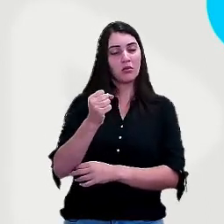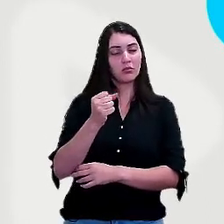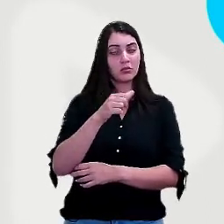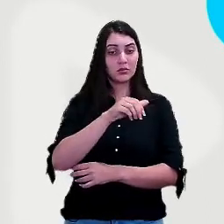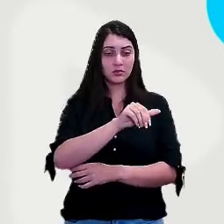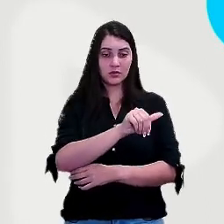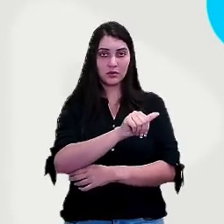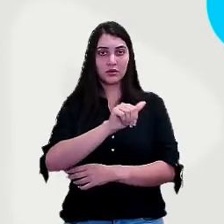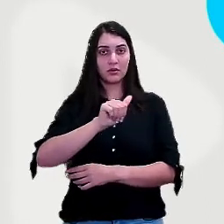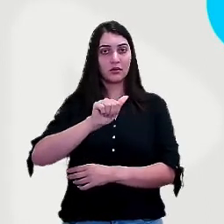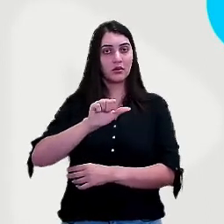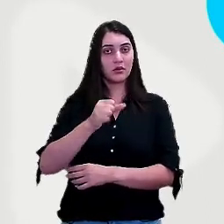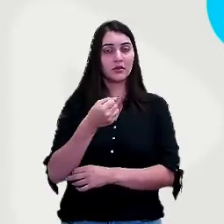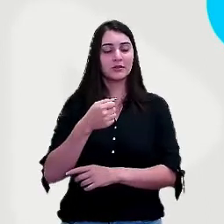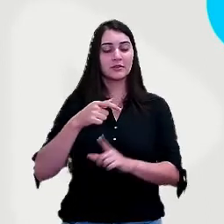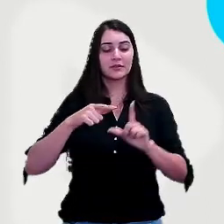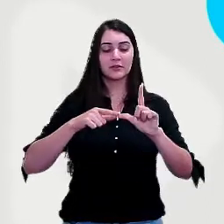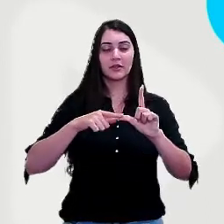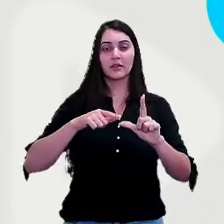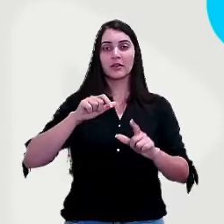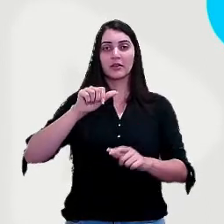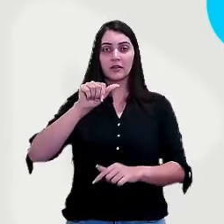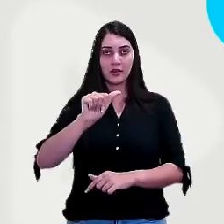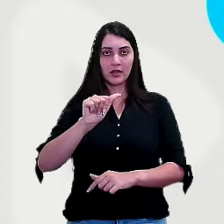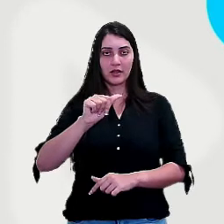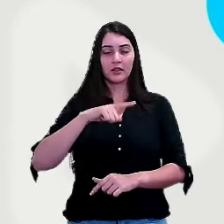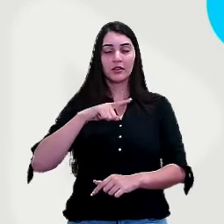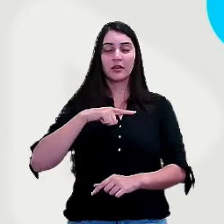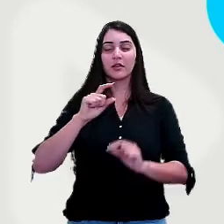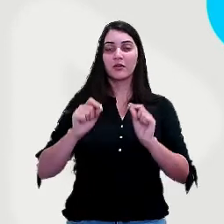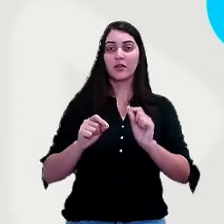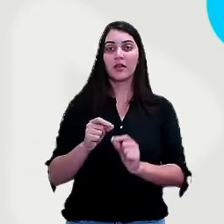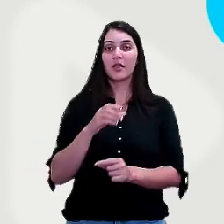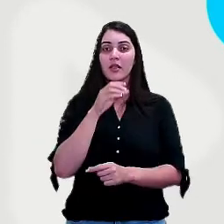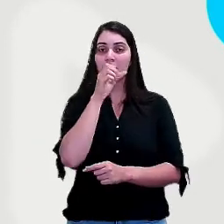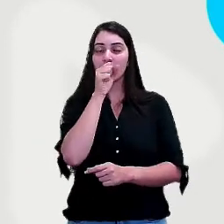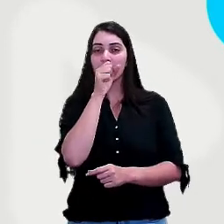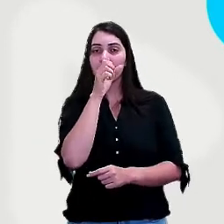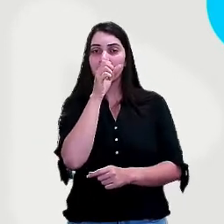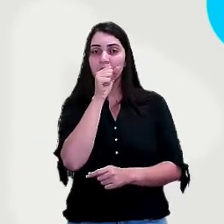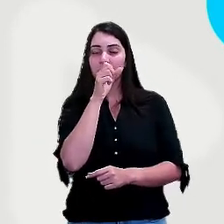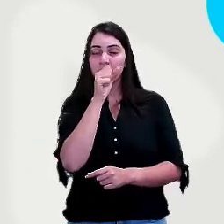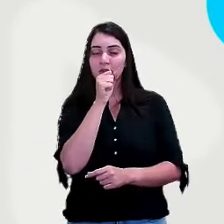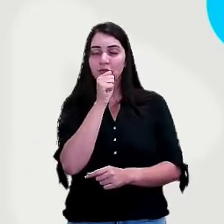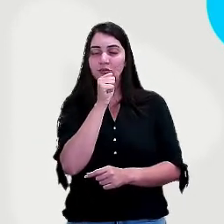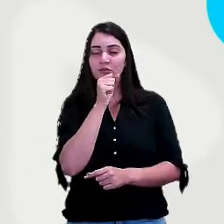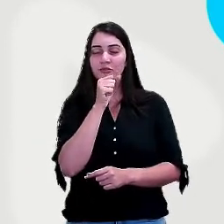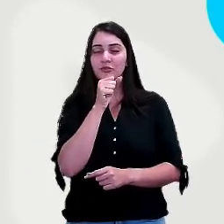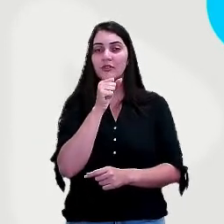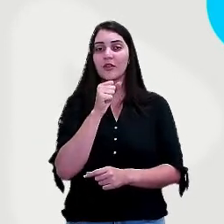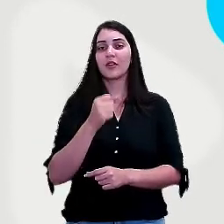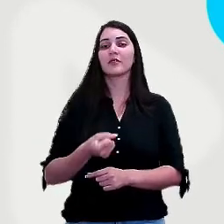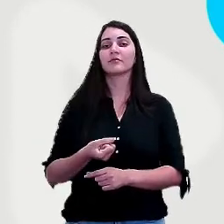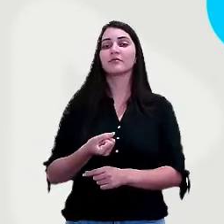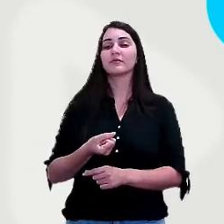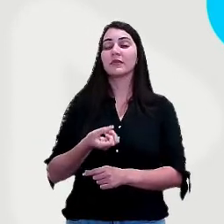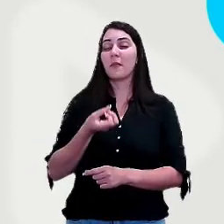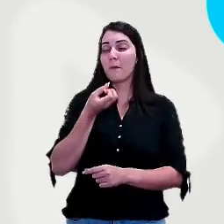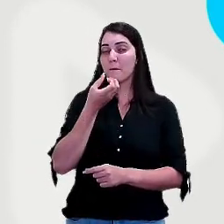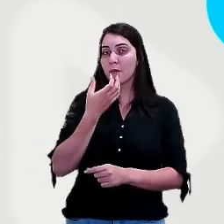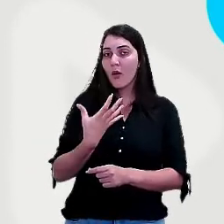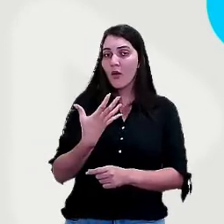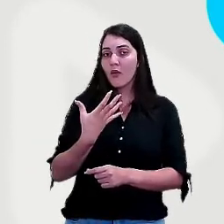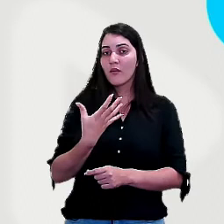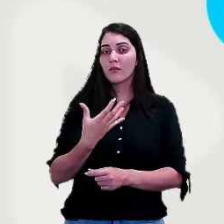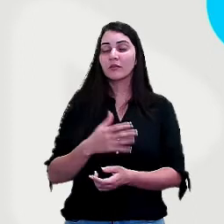lá. Na letra A diz assim: laranjas estão maduras. Olha só,